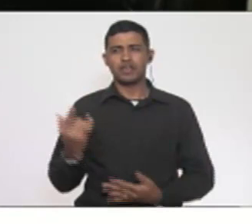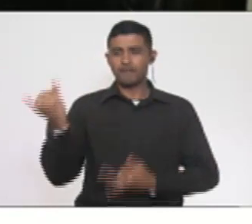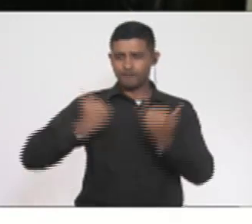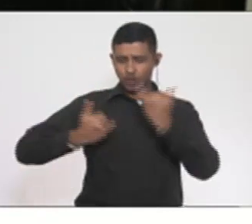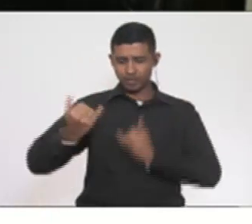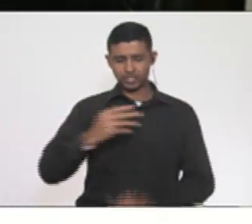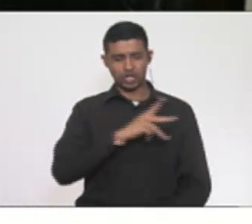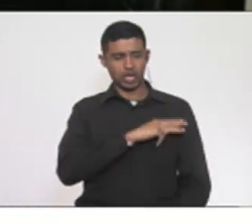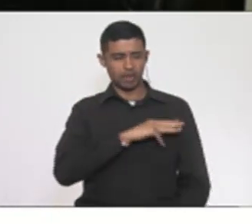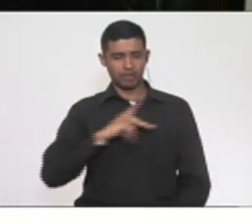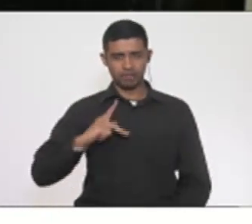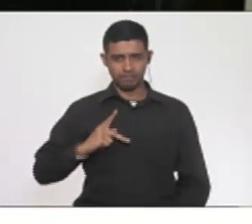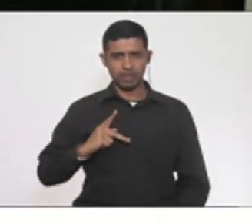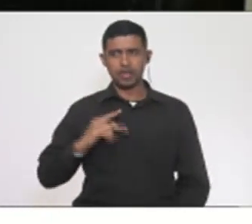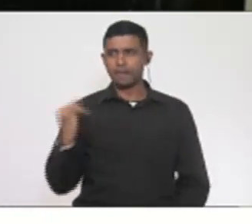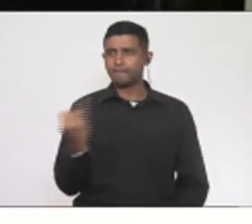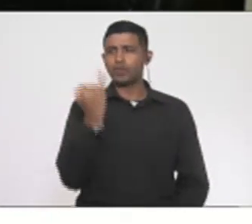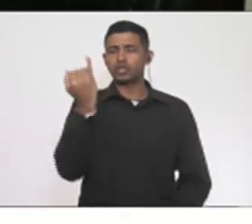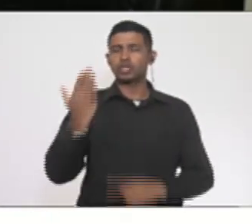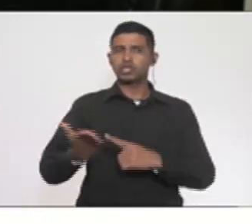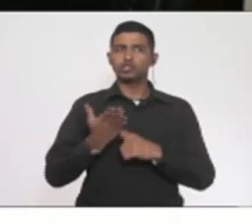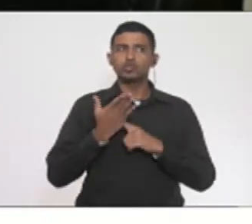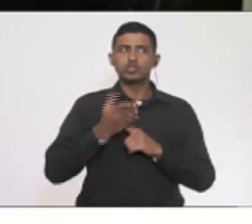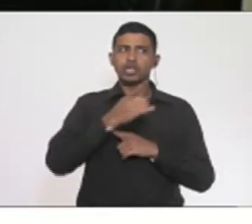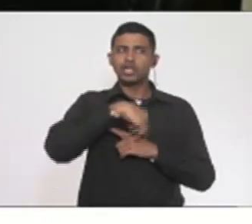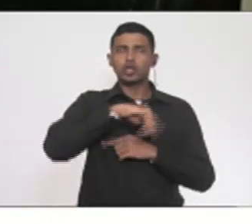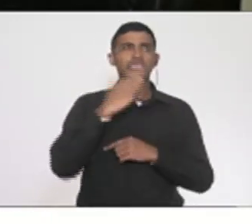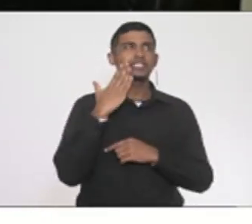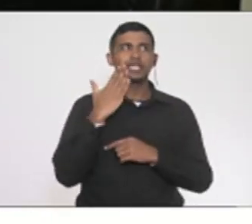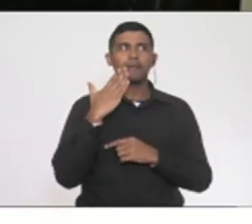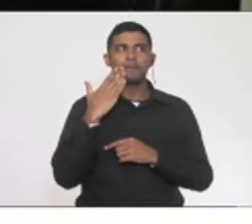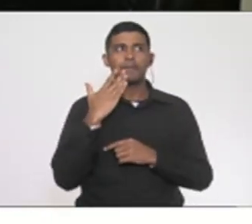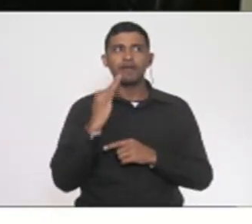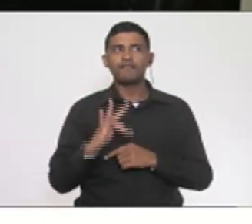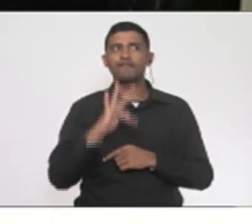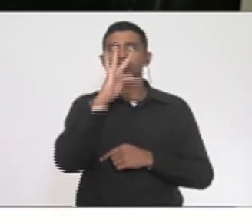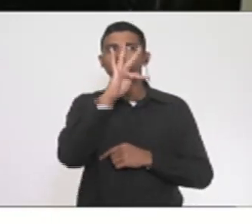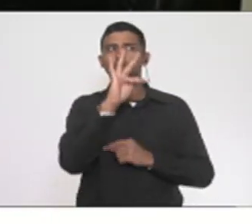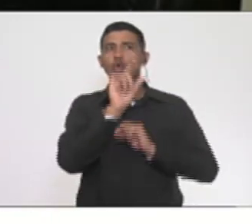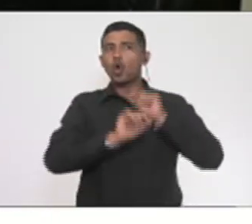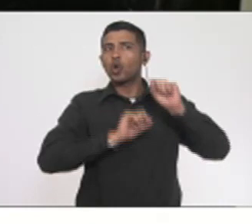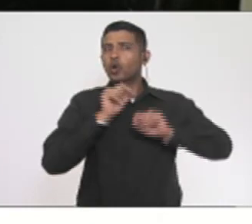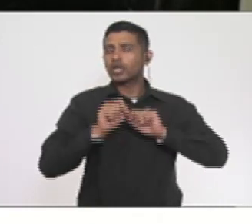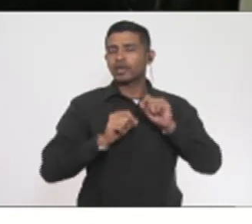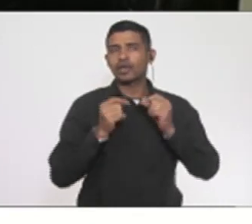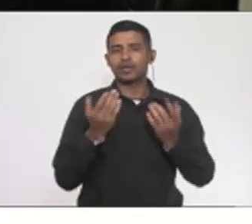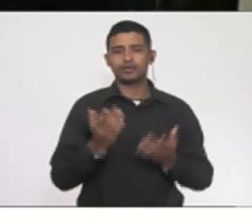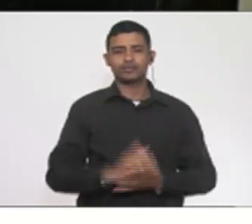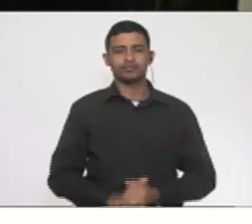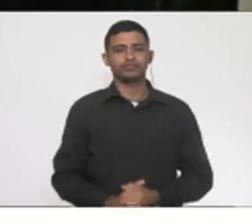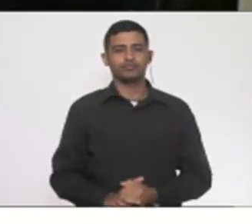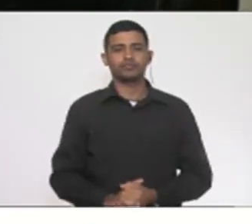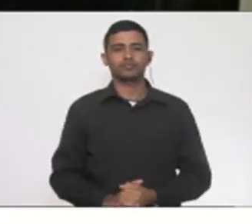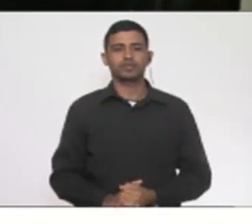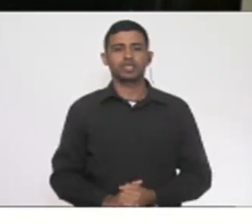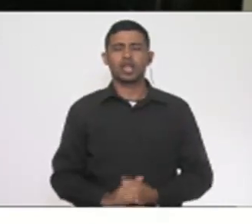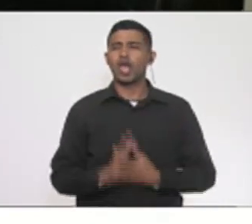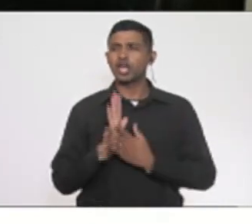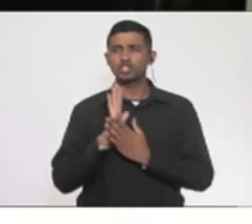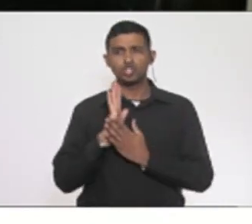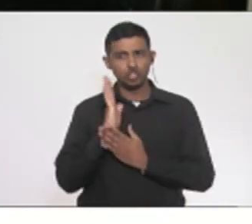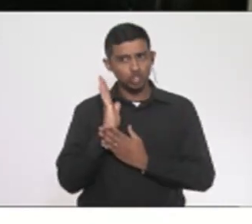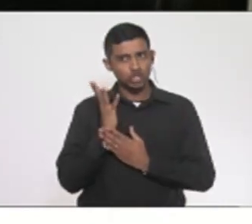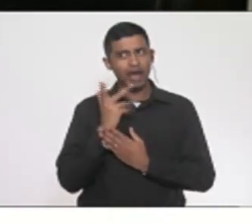da CPI vai ser importante para dar norte no que a gente aqui pretende. E já vou deixar contigo aqui uma questão